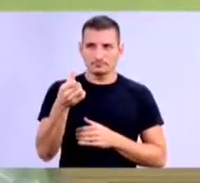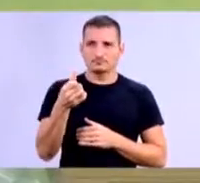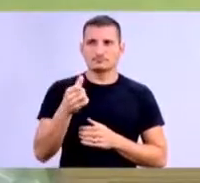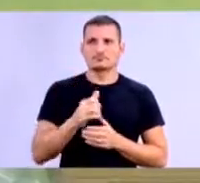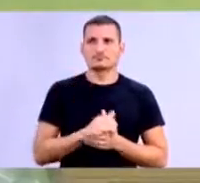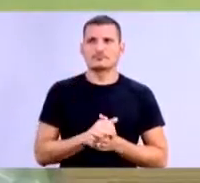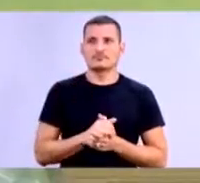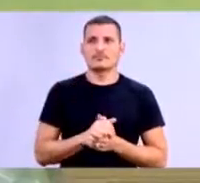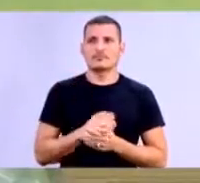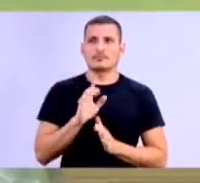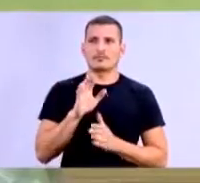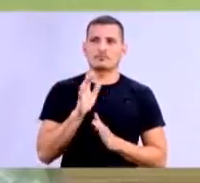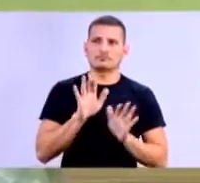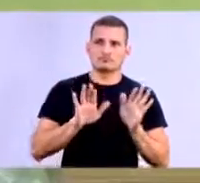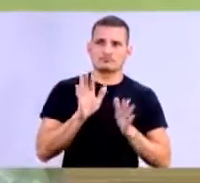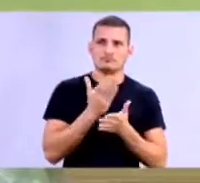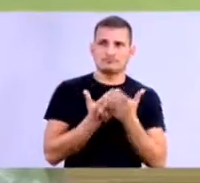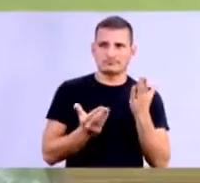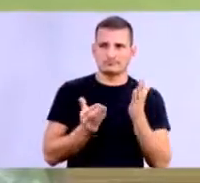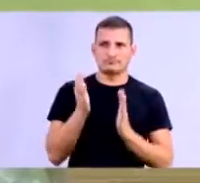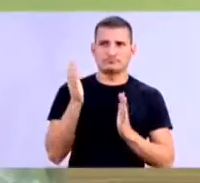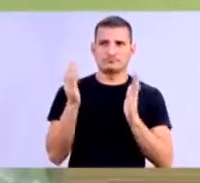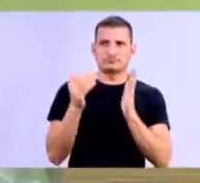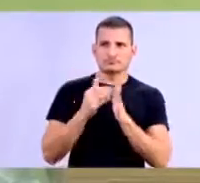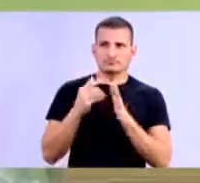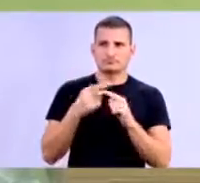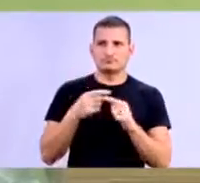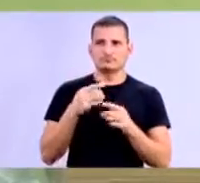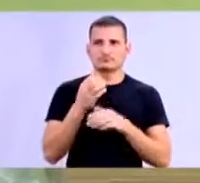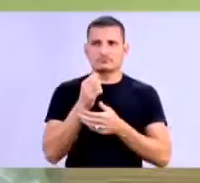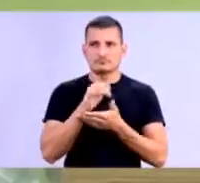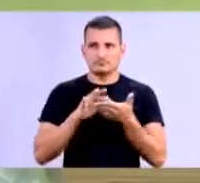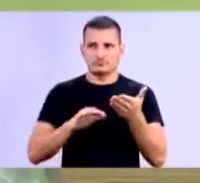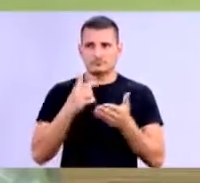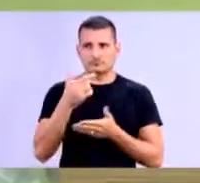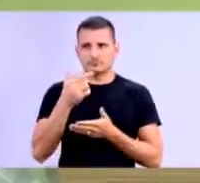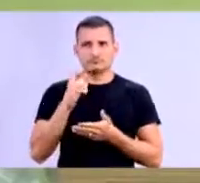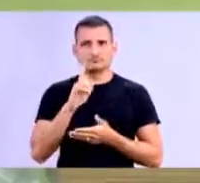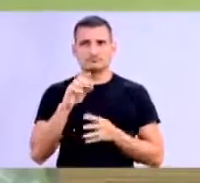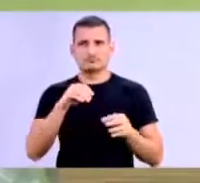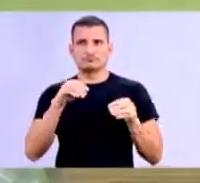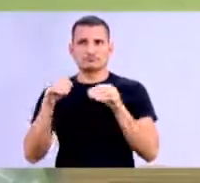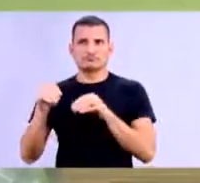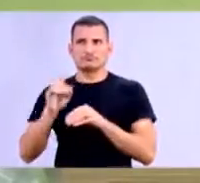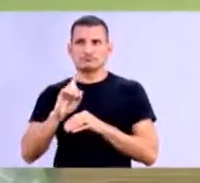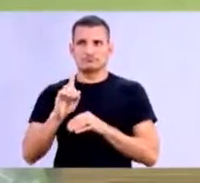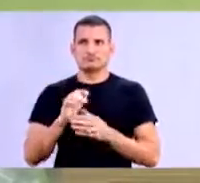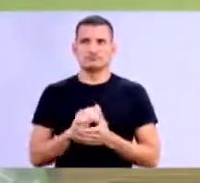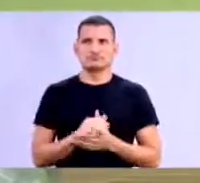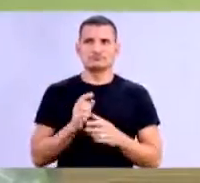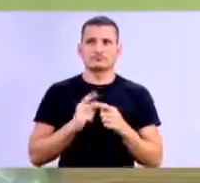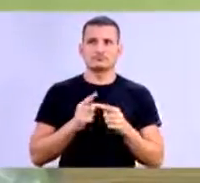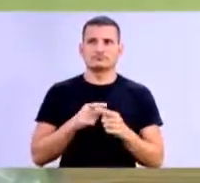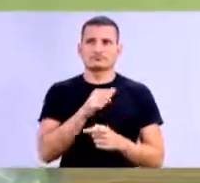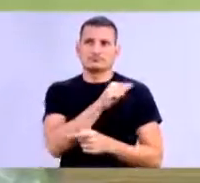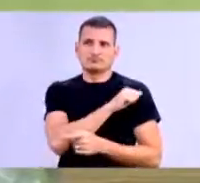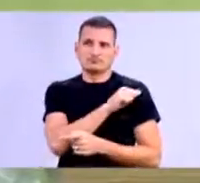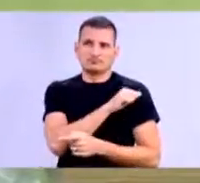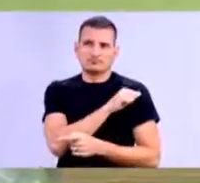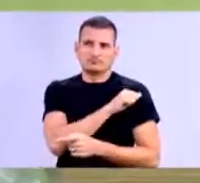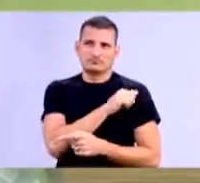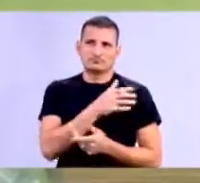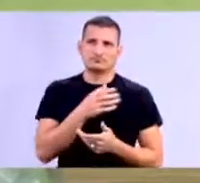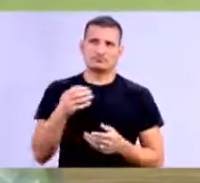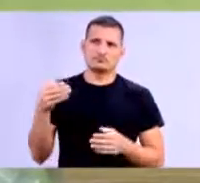Então, não percam os prazos, porque essa atividade 2, por exemplo, não será prorrogada. Porque mesmo os alunos que entraram aí